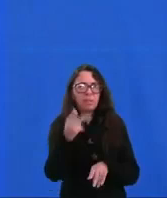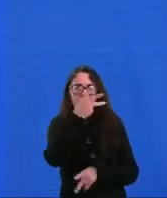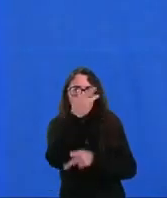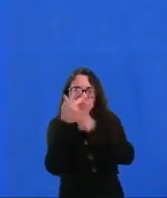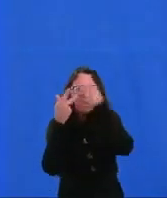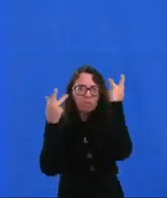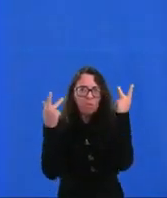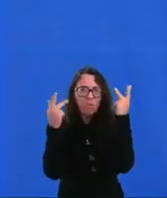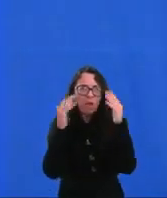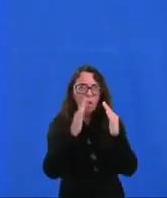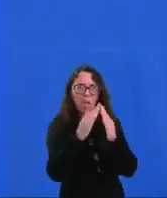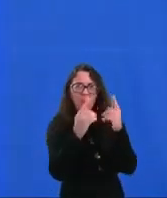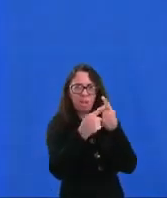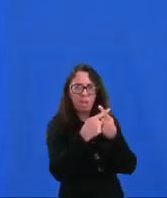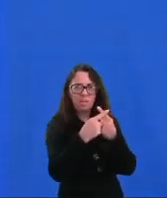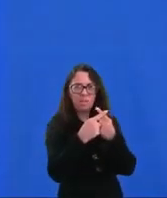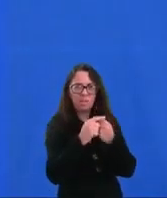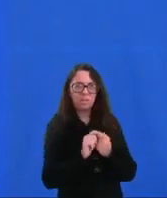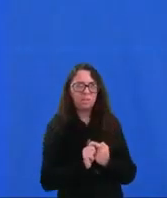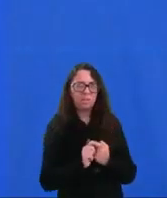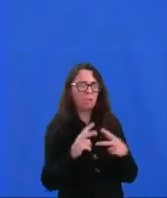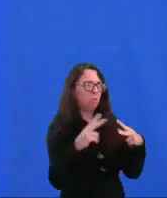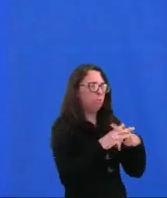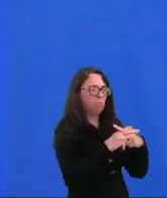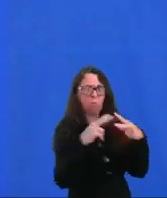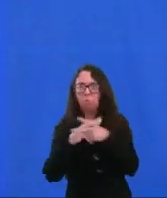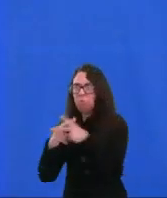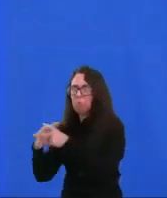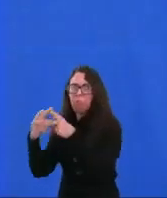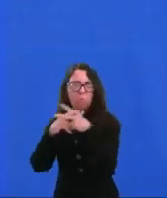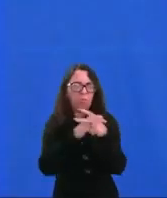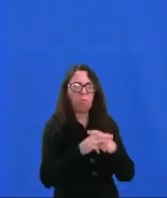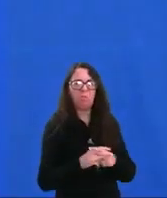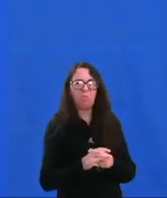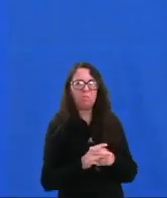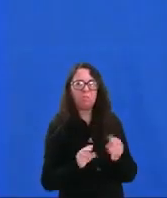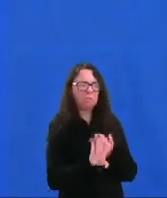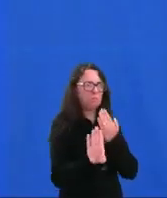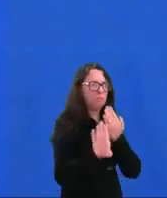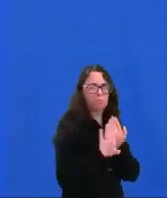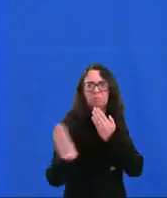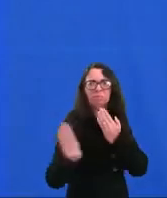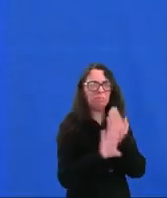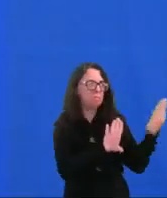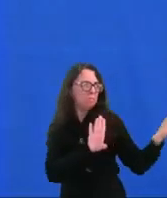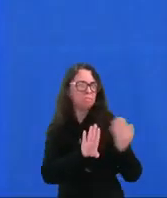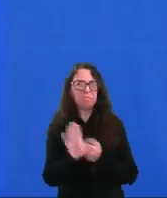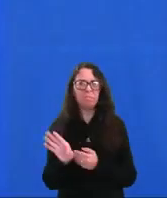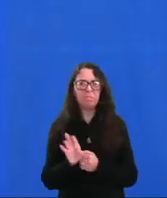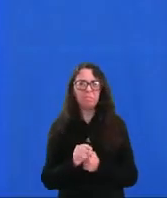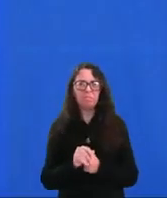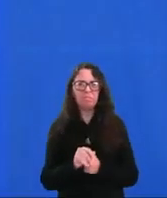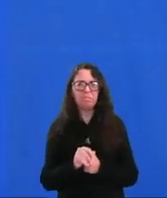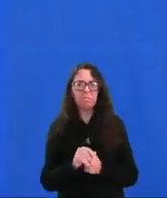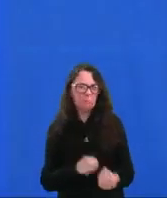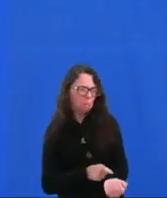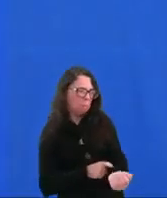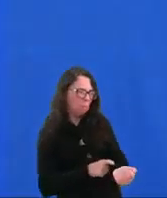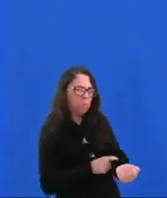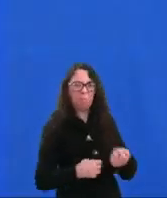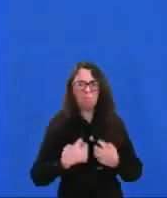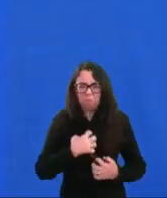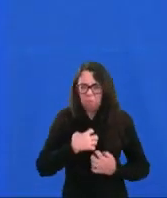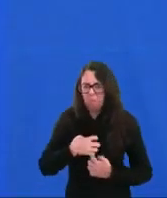igual cuidado, em favor uns dos outros. Aquela questão de servir ao próximo como a